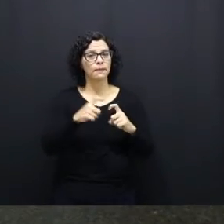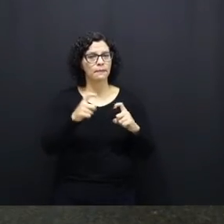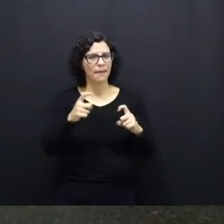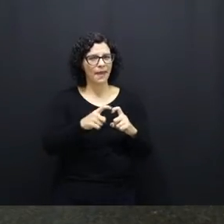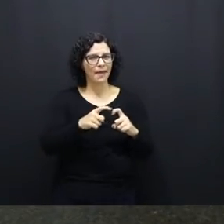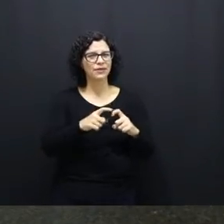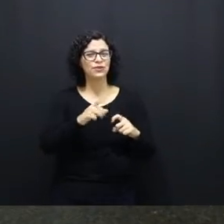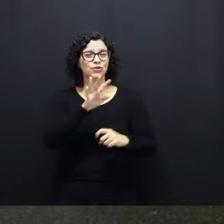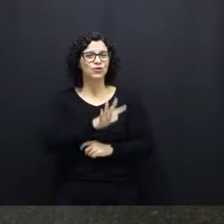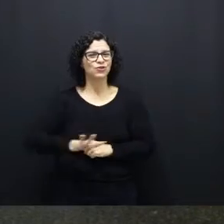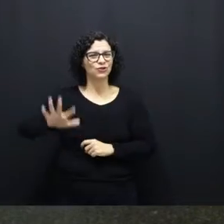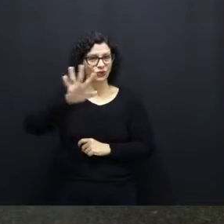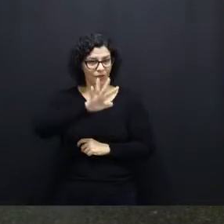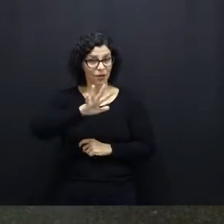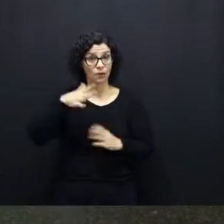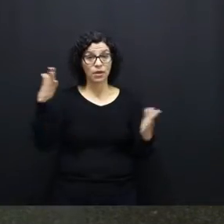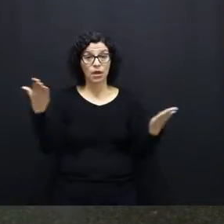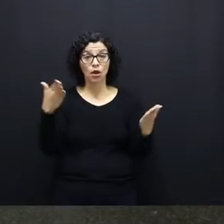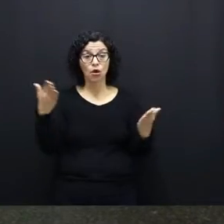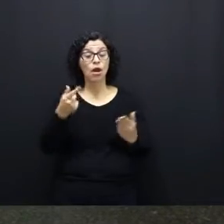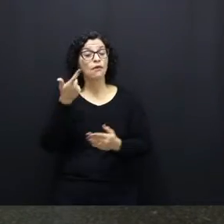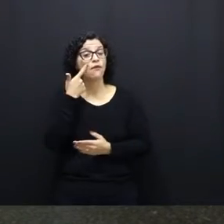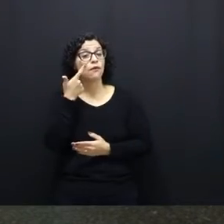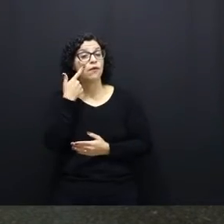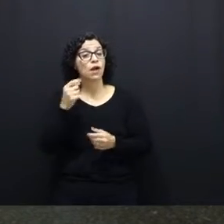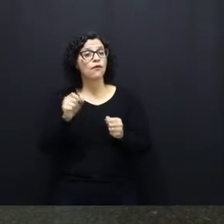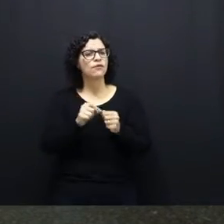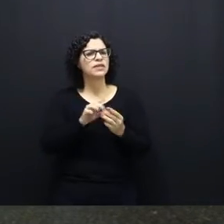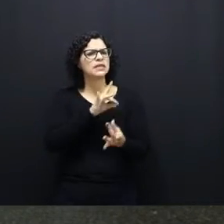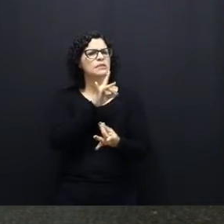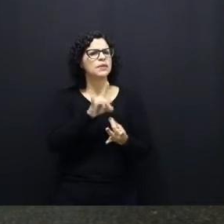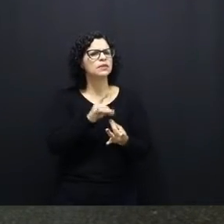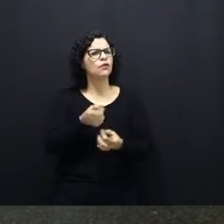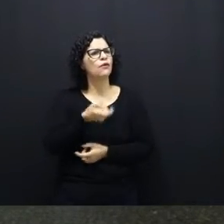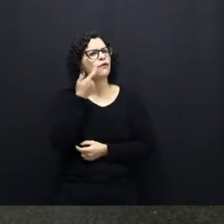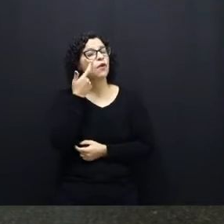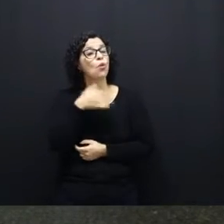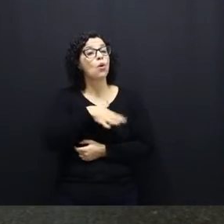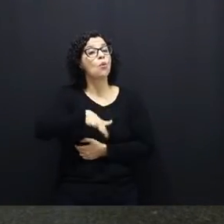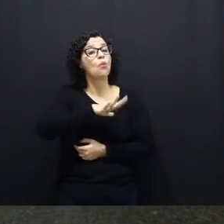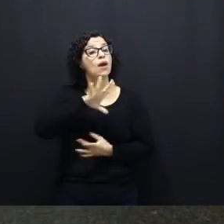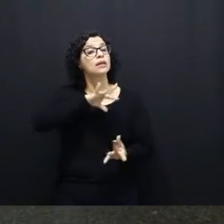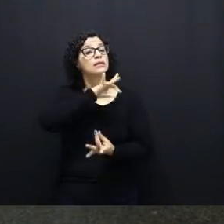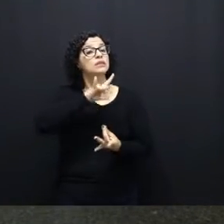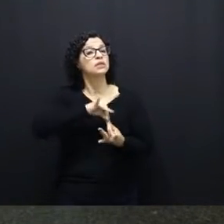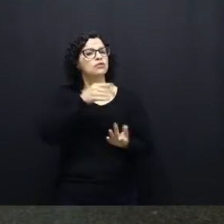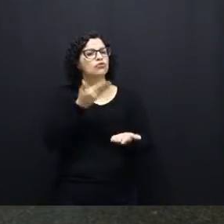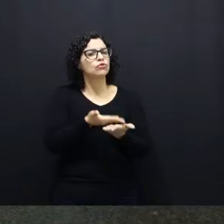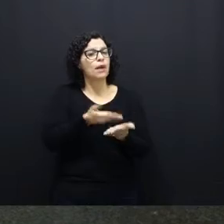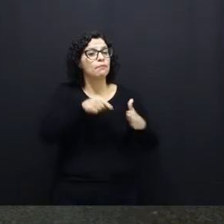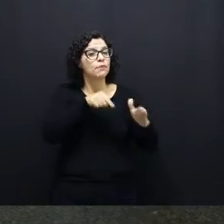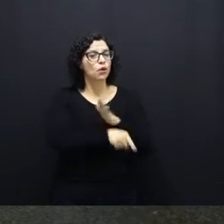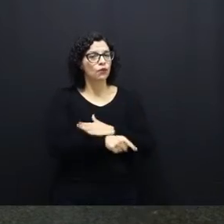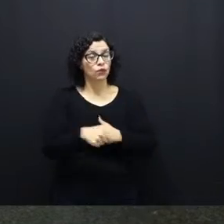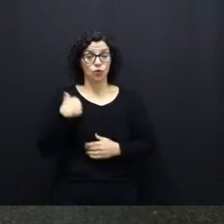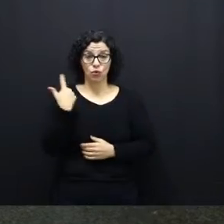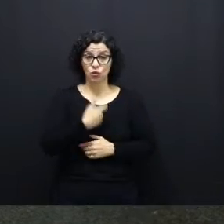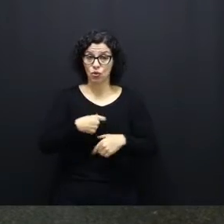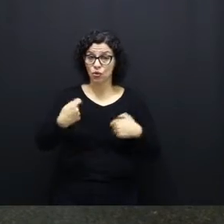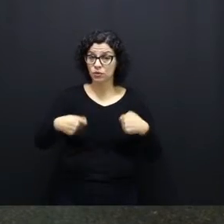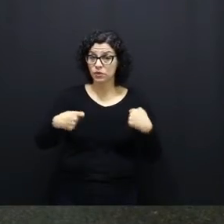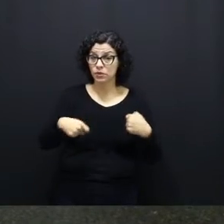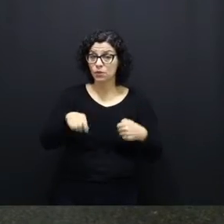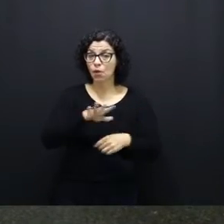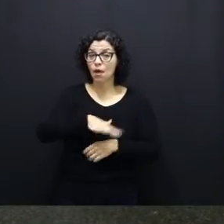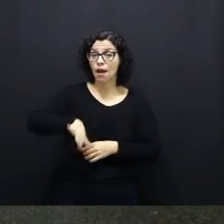e agora ele vai fazer residência para se especializar em uma área e nós precisamos de médicos especialistas